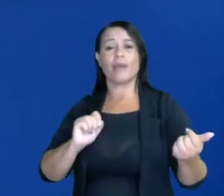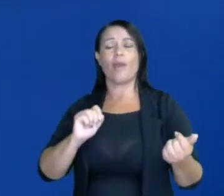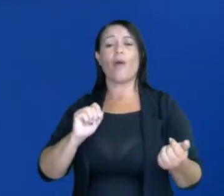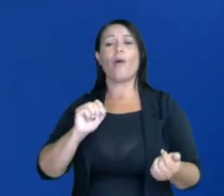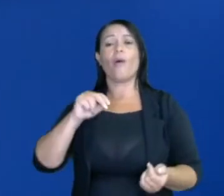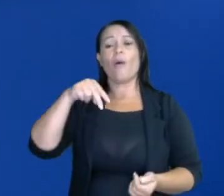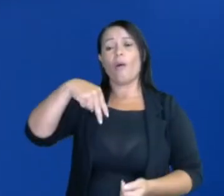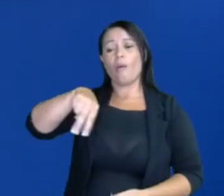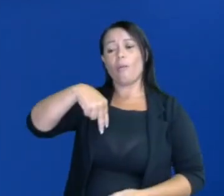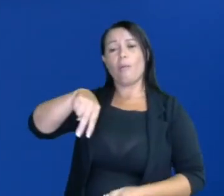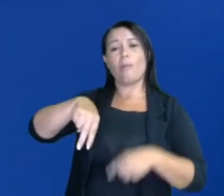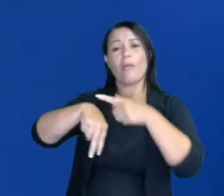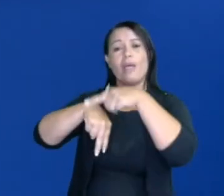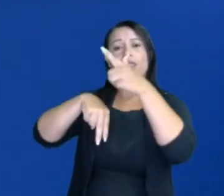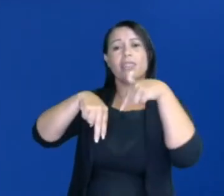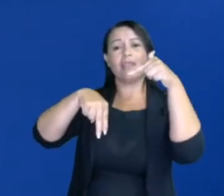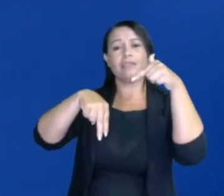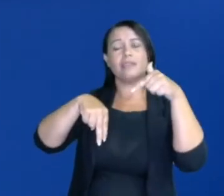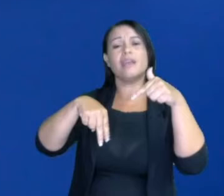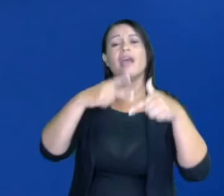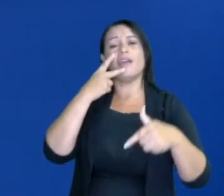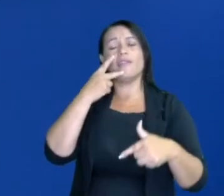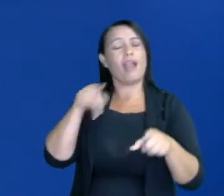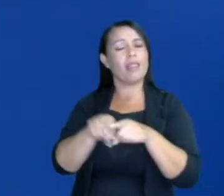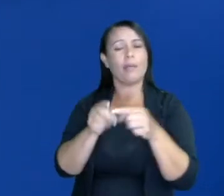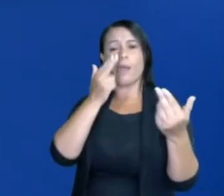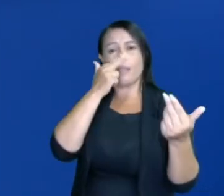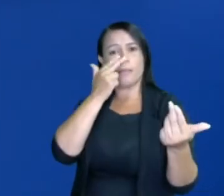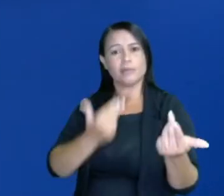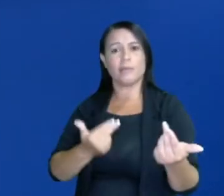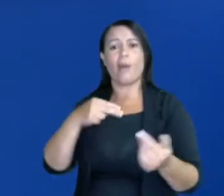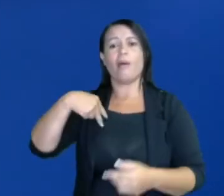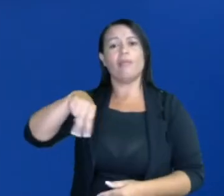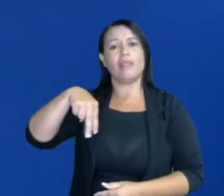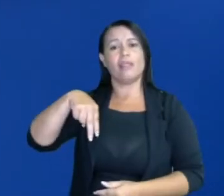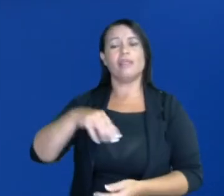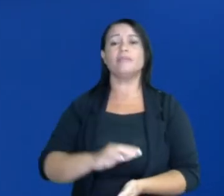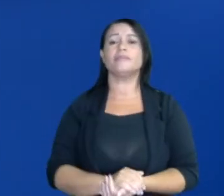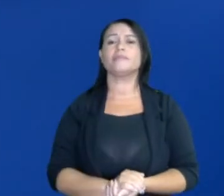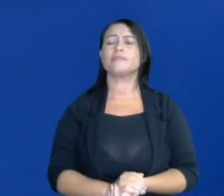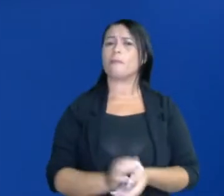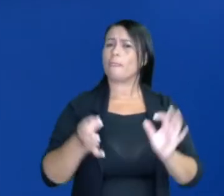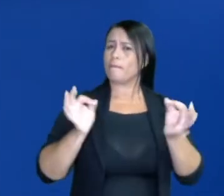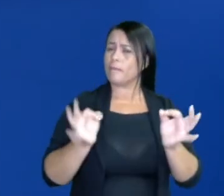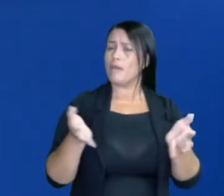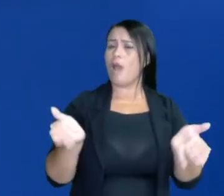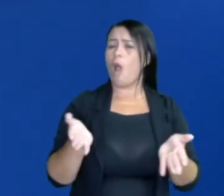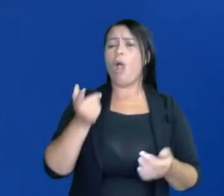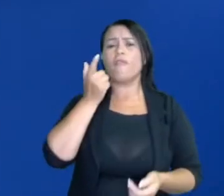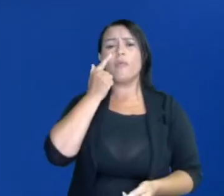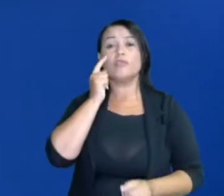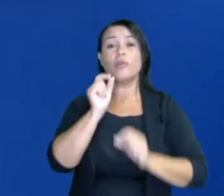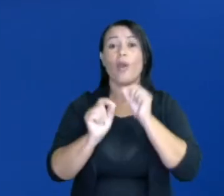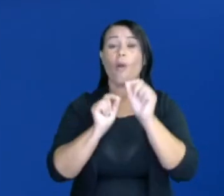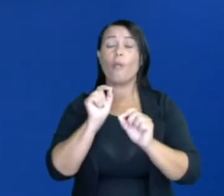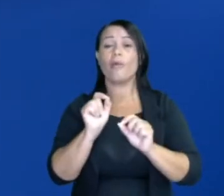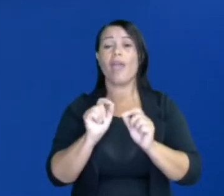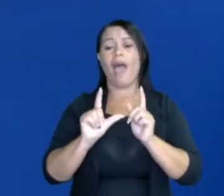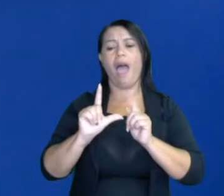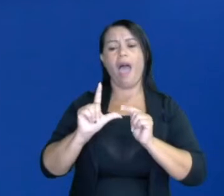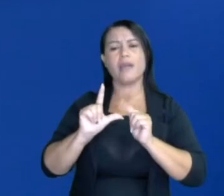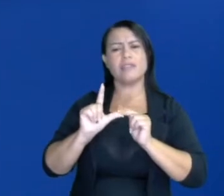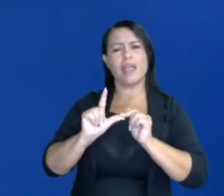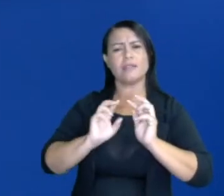com esse N, que tem a tio em cima, e pronuncia da mesma forma, certo? A gente vai ver agora as letras que